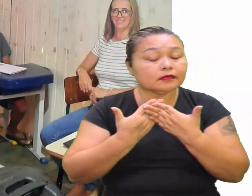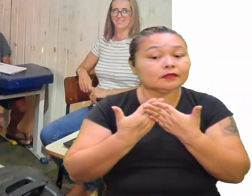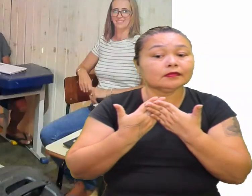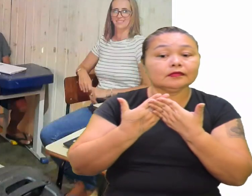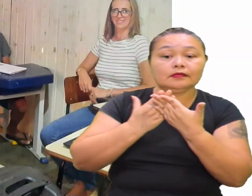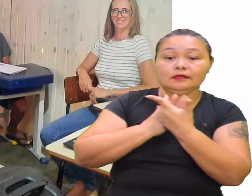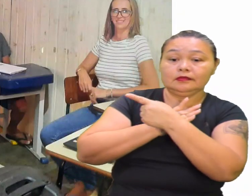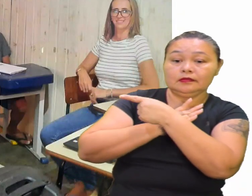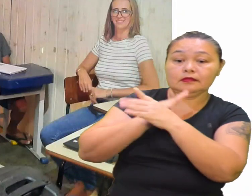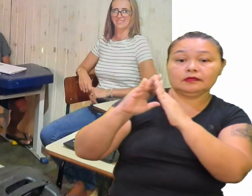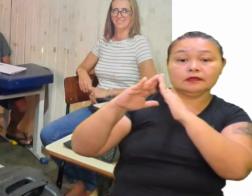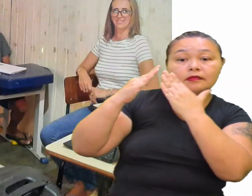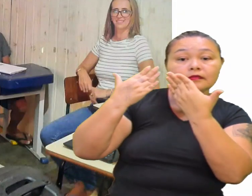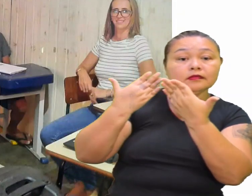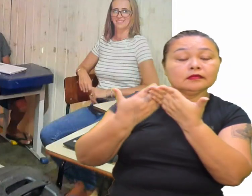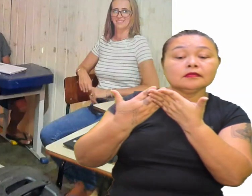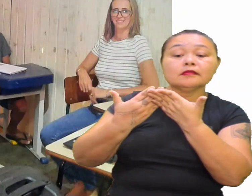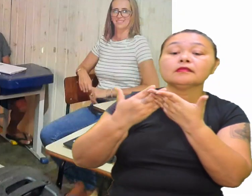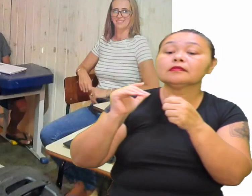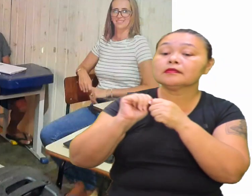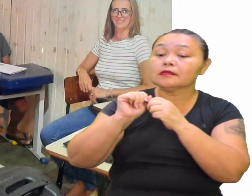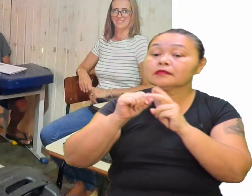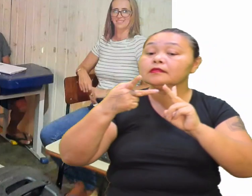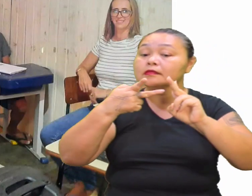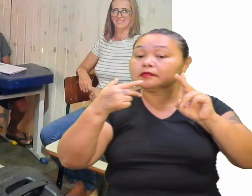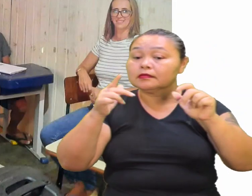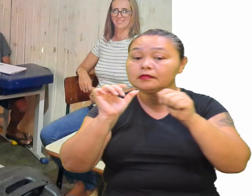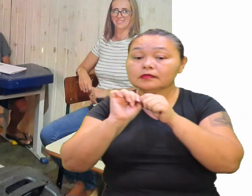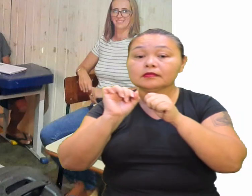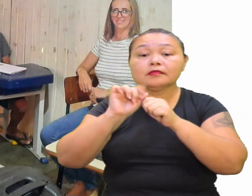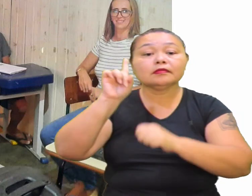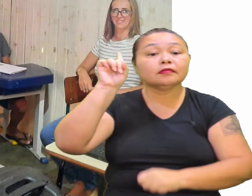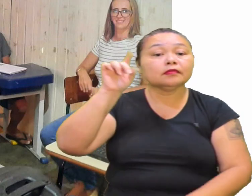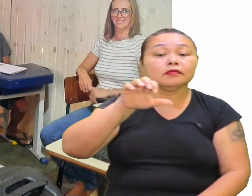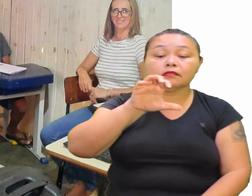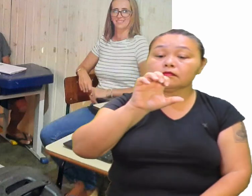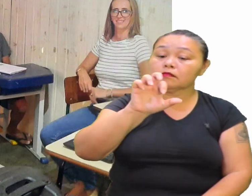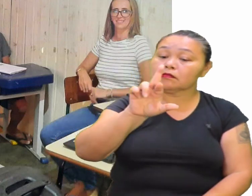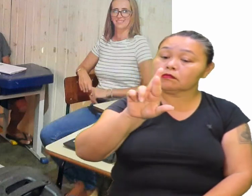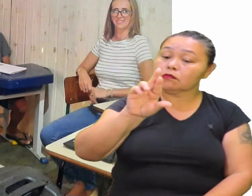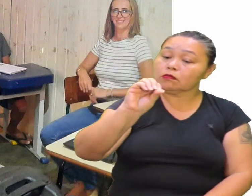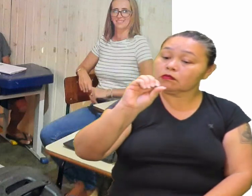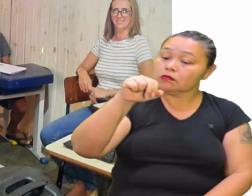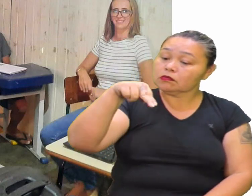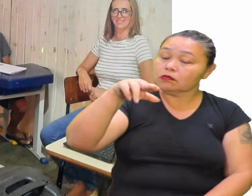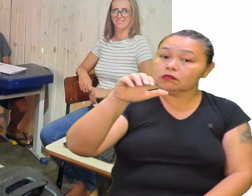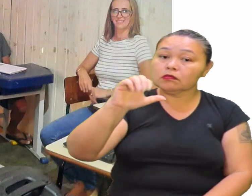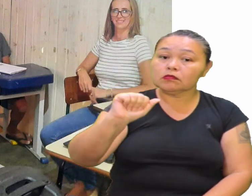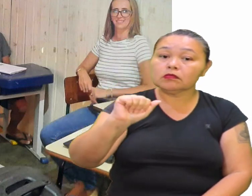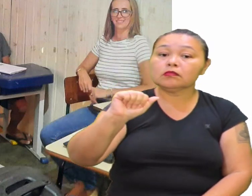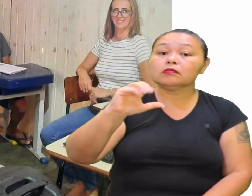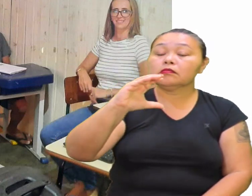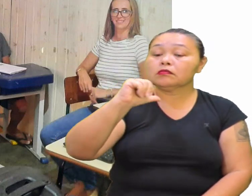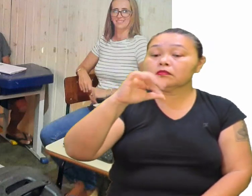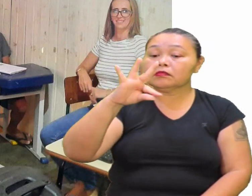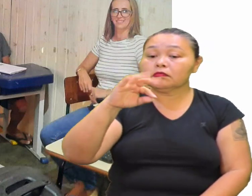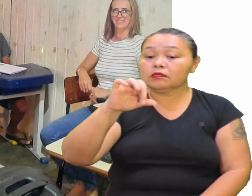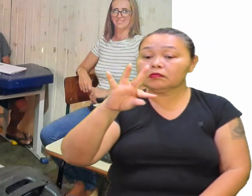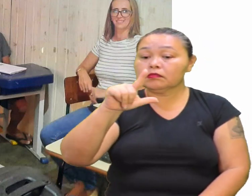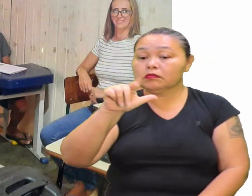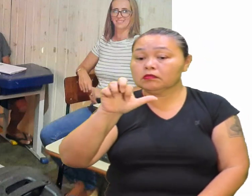homenagear, que é a escola indígena Rosana Cinta Larga, lá de Espigão do Oeste,